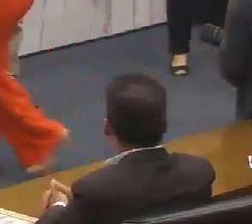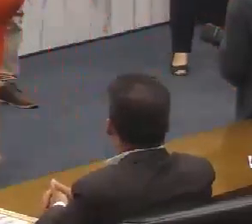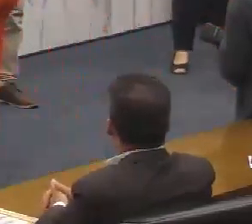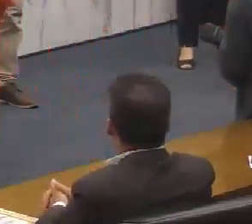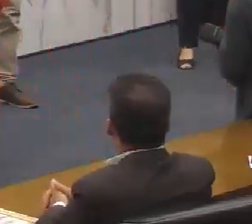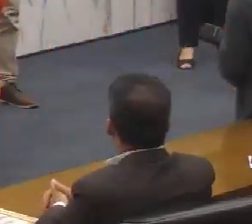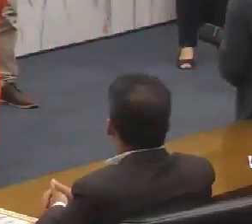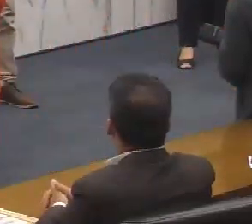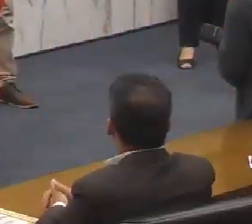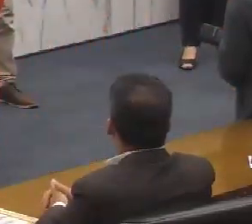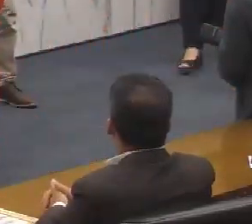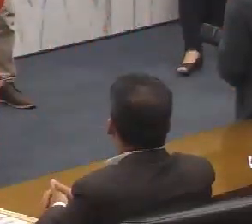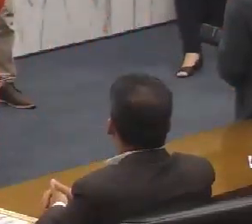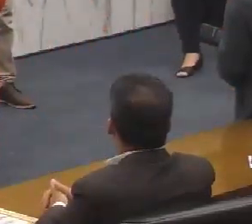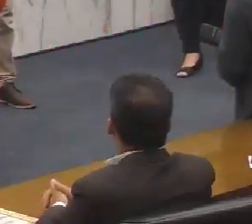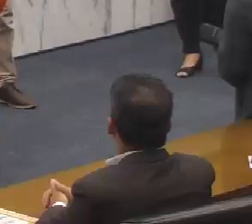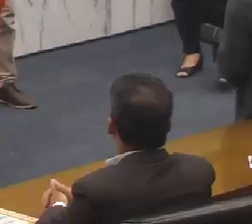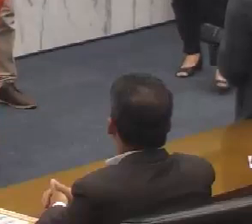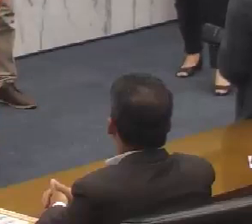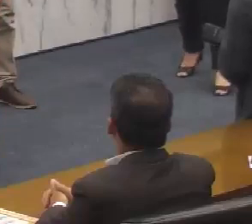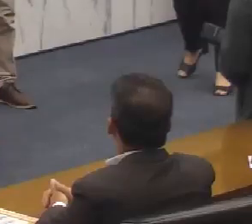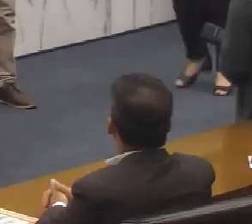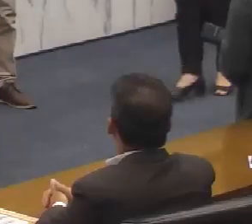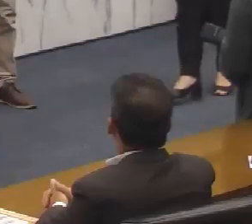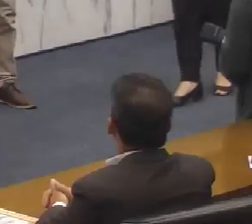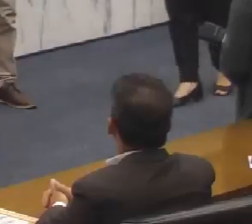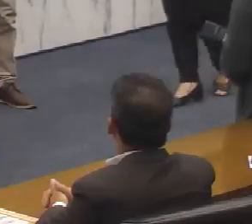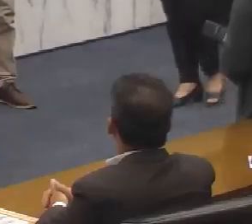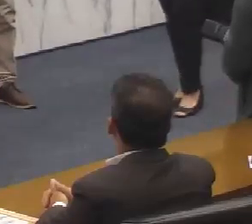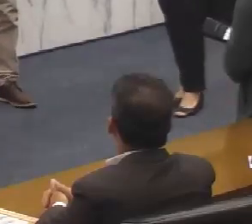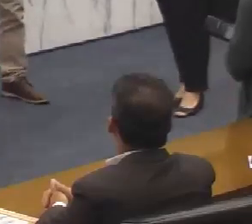viver. É preciso saber viver.